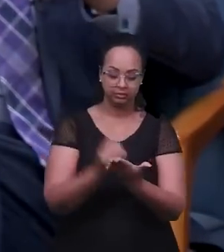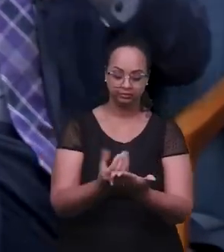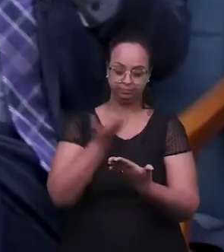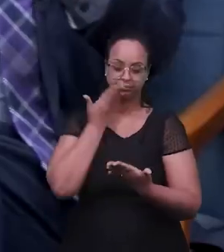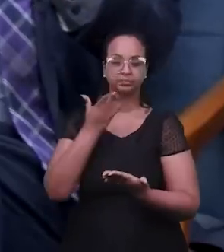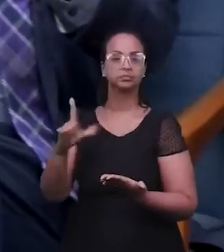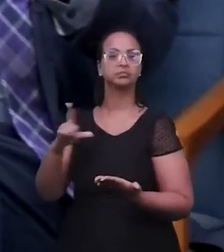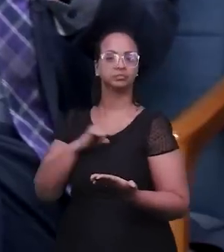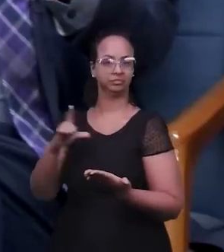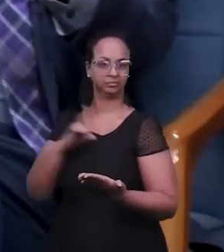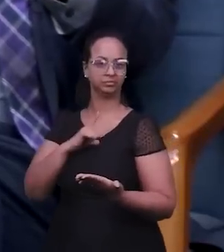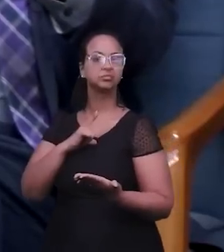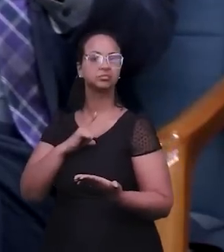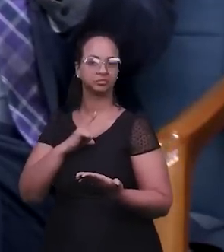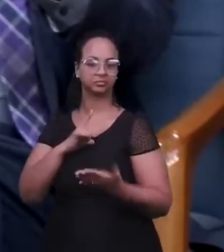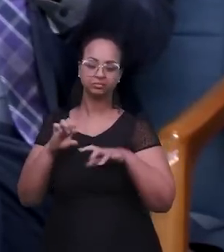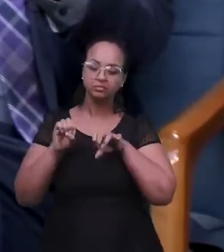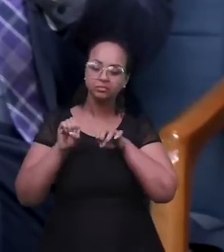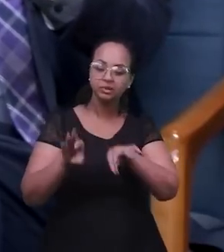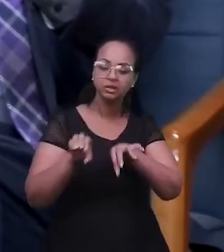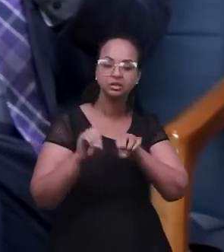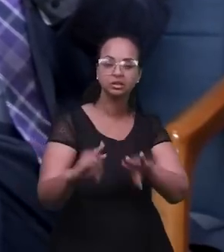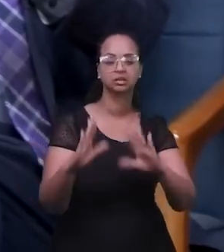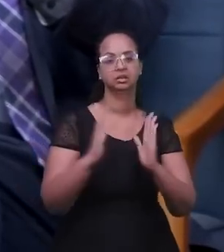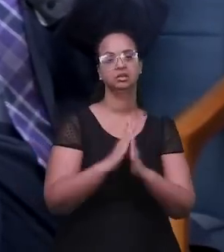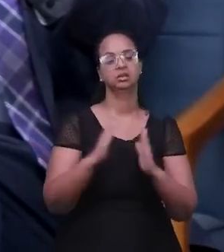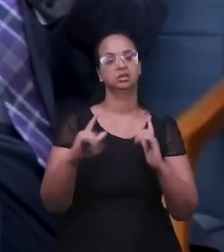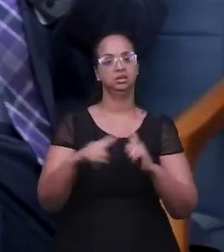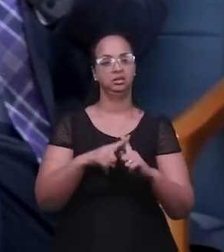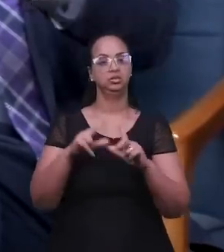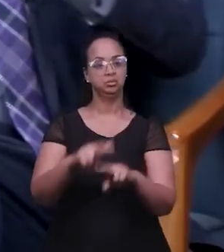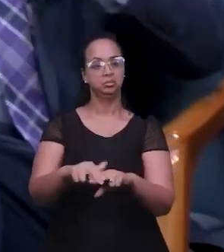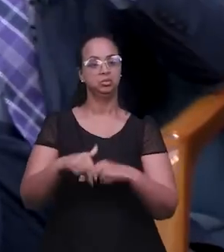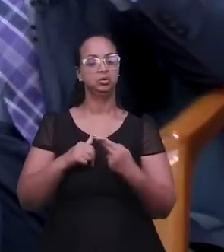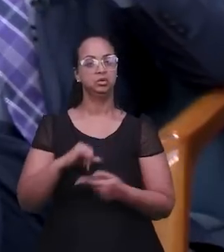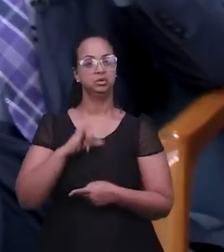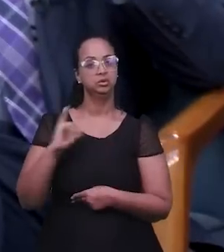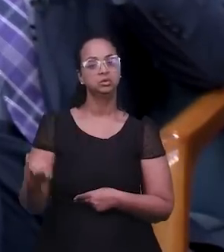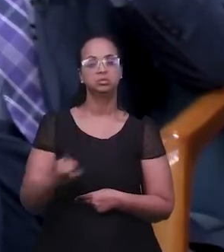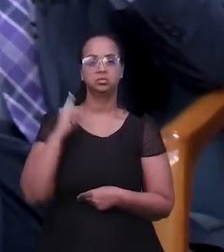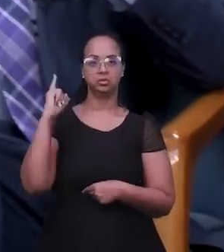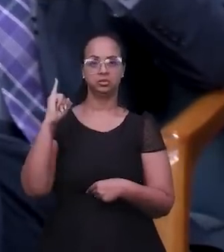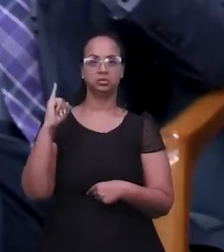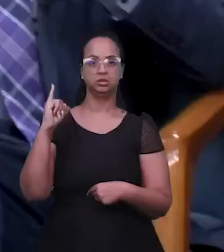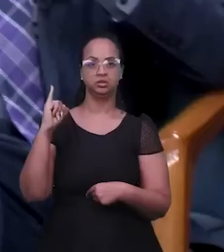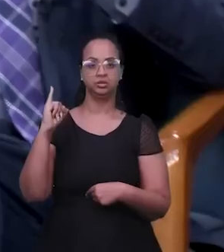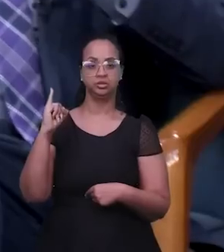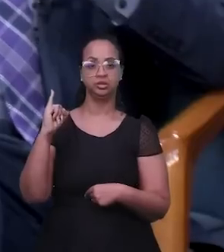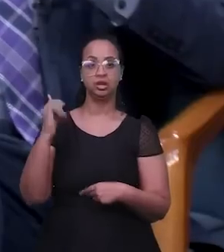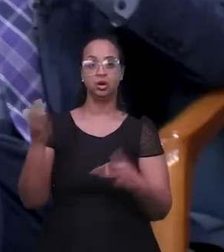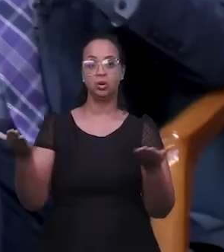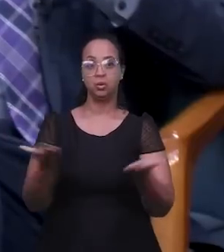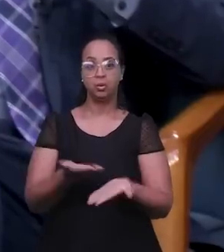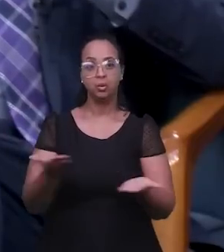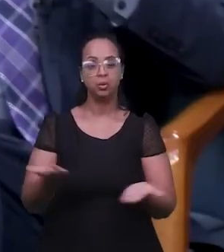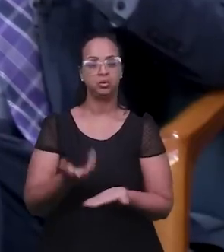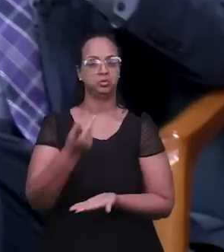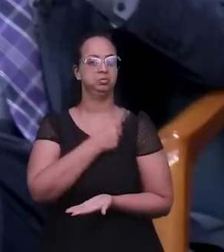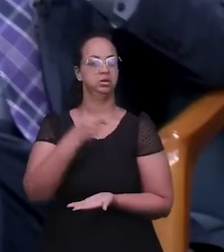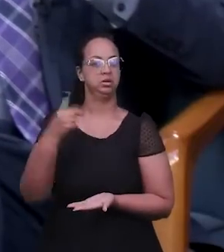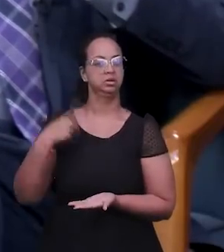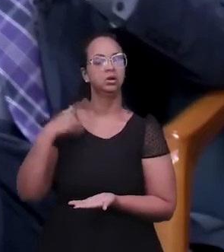viva. A palavra viva alimenta o corpo, que é a igreja. Por isso a importância